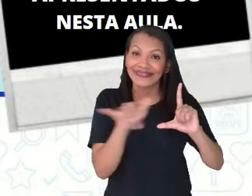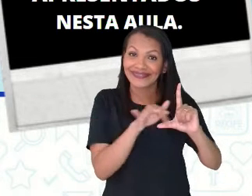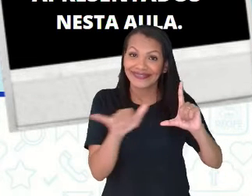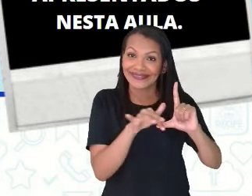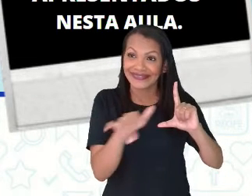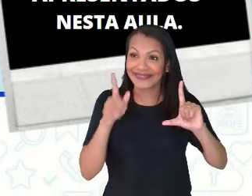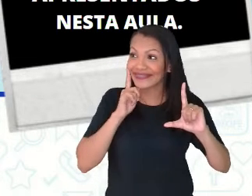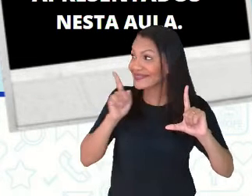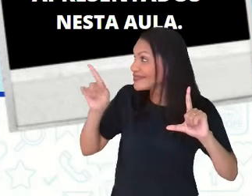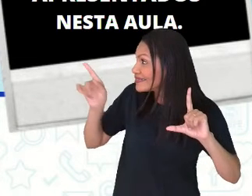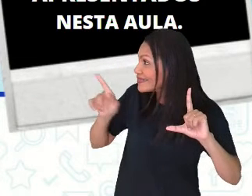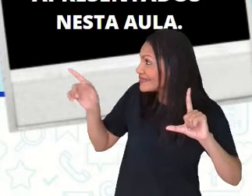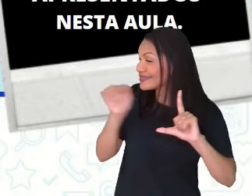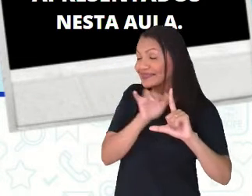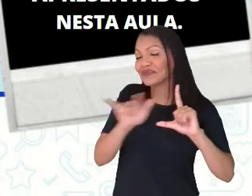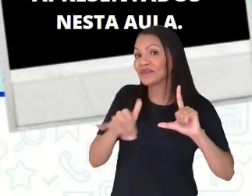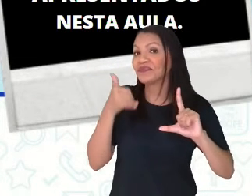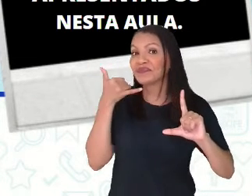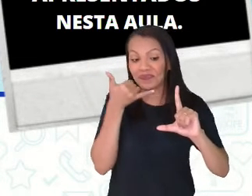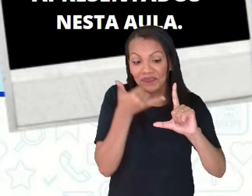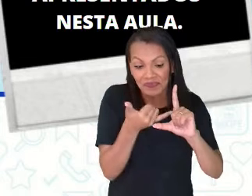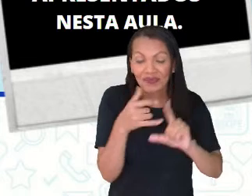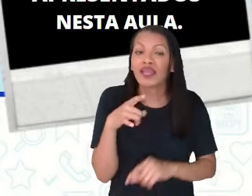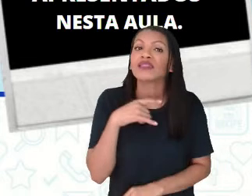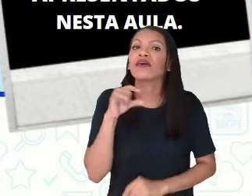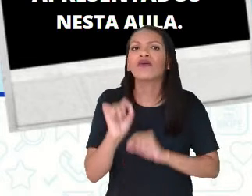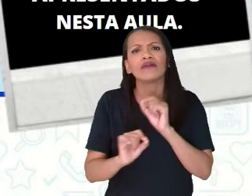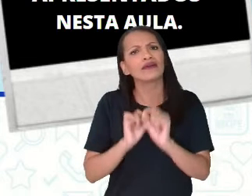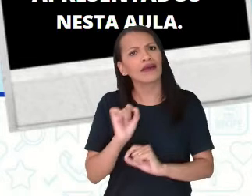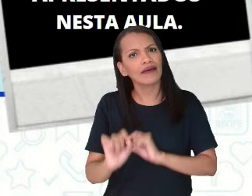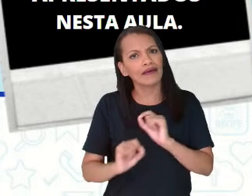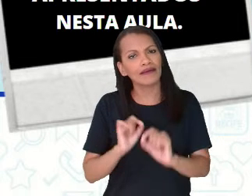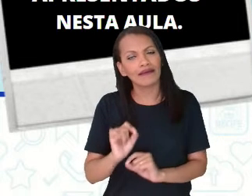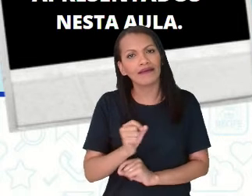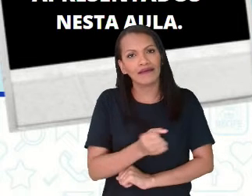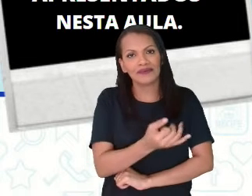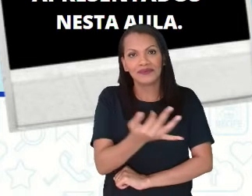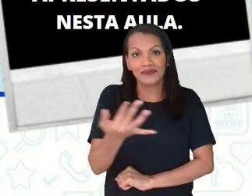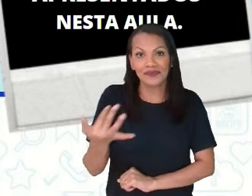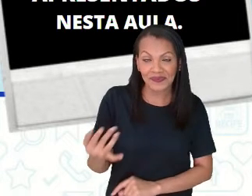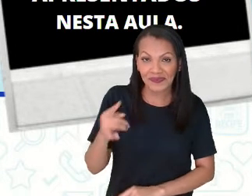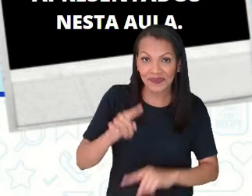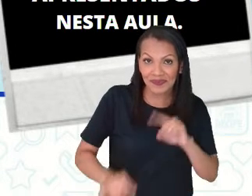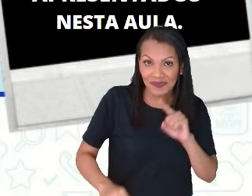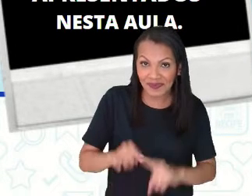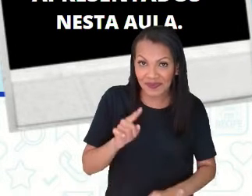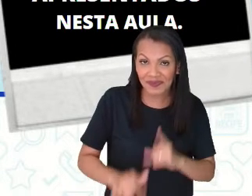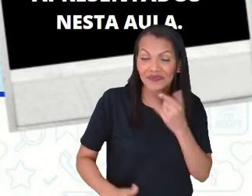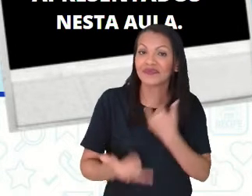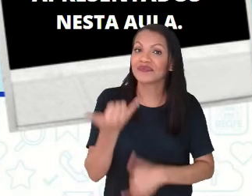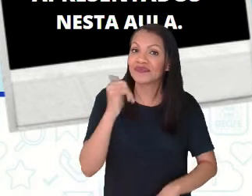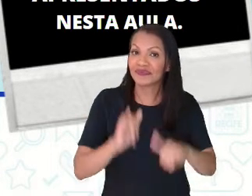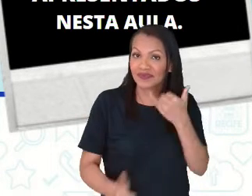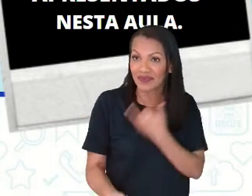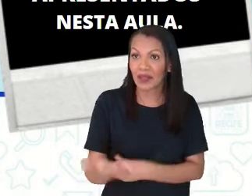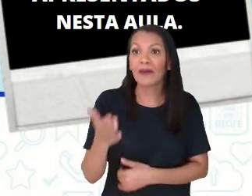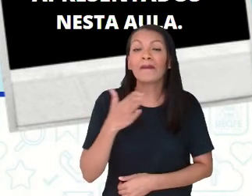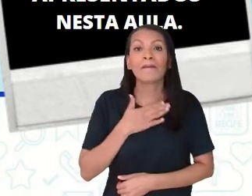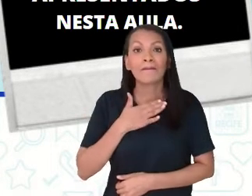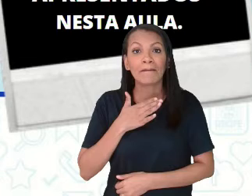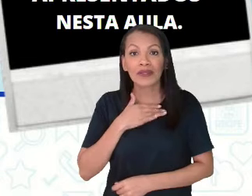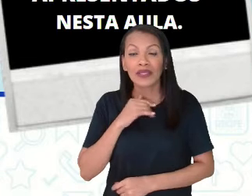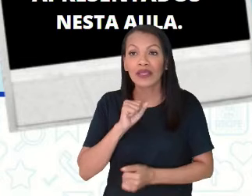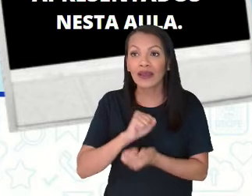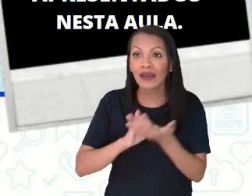Rapidinho vocês vão ter o quê, gente? Vocês vão ter aí uma quantidade de instrumentos de laboratório e a minha atividade é